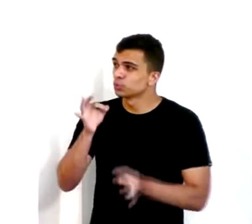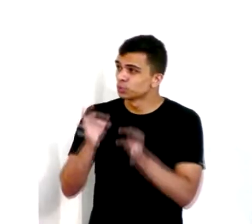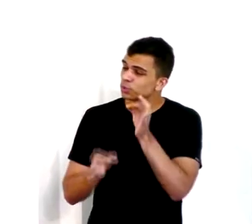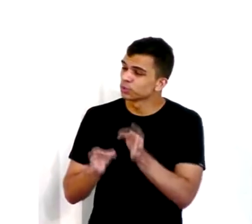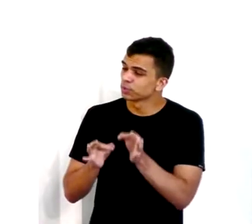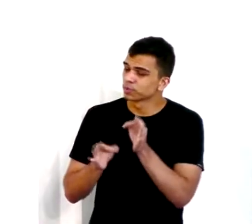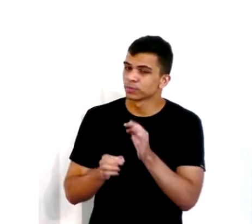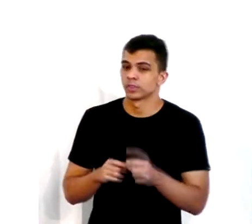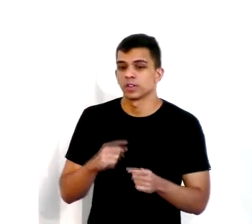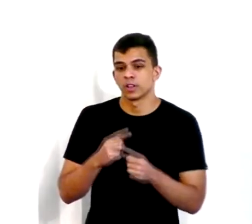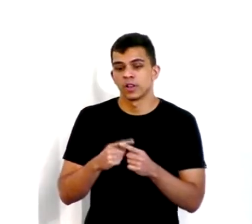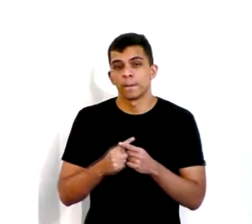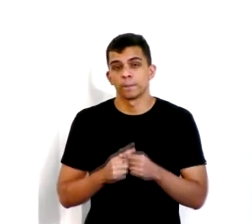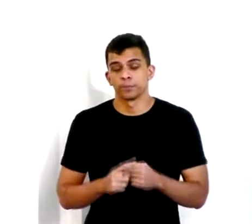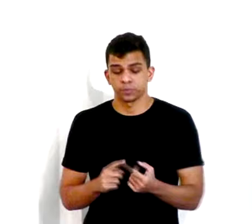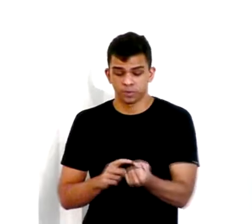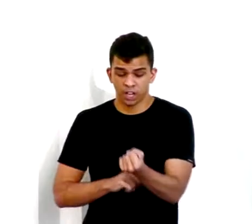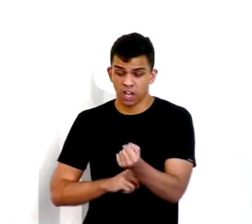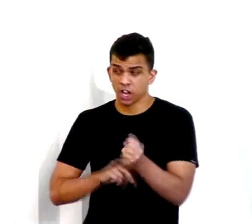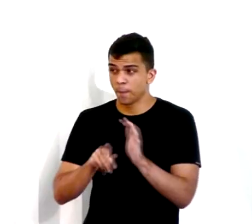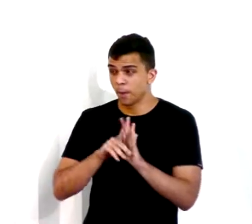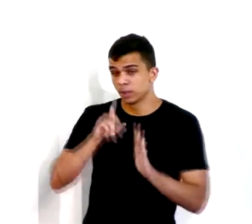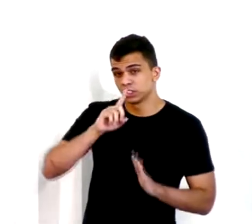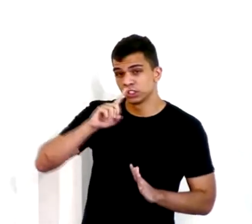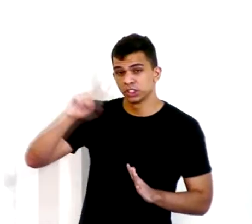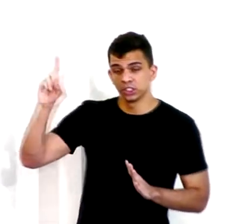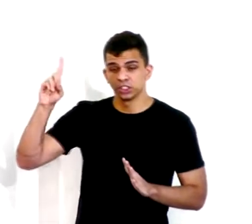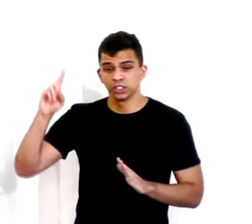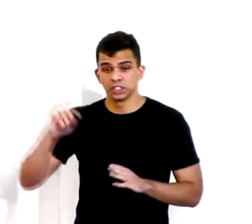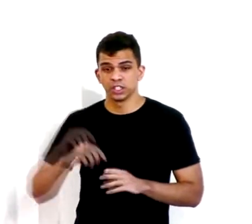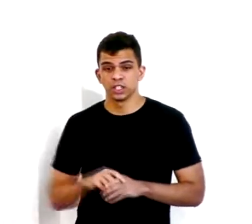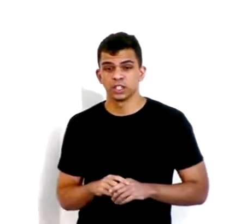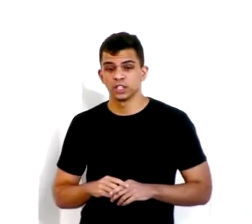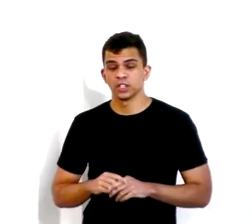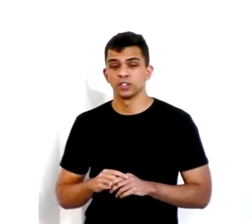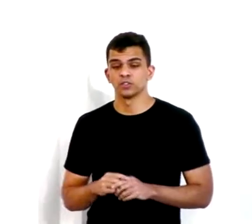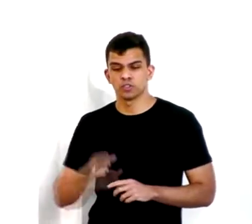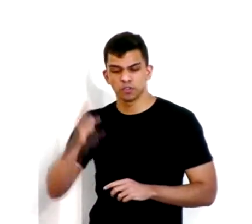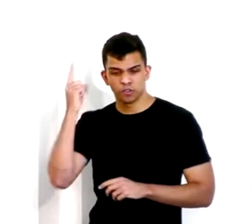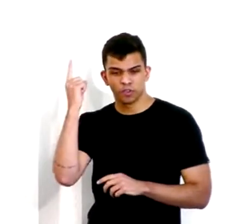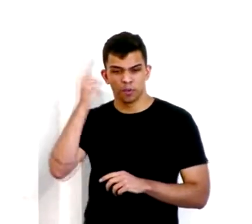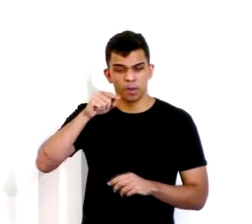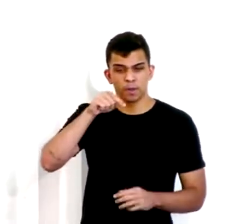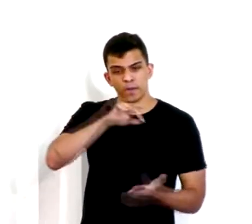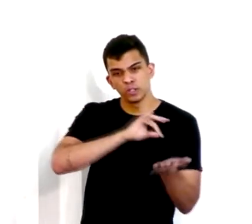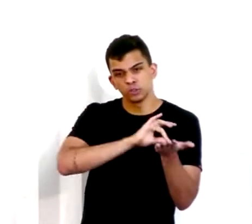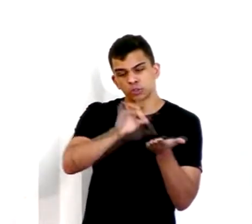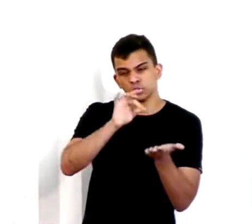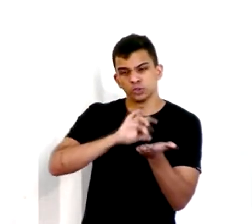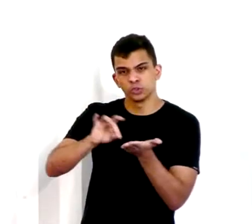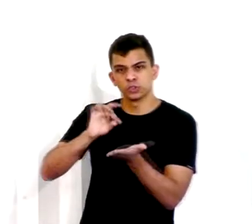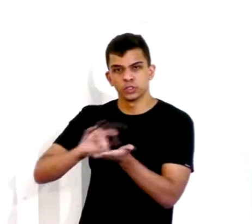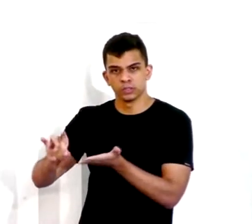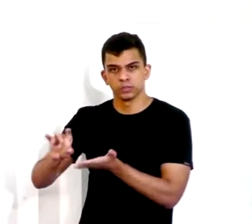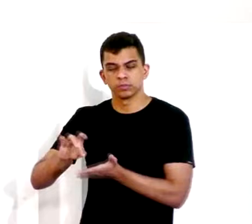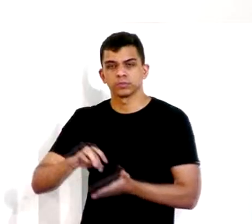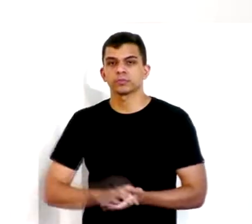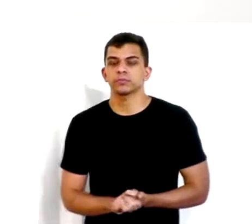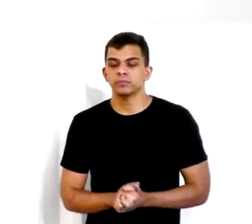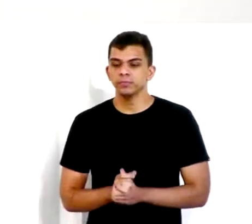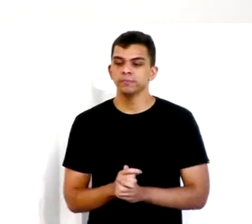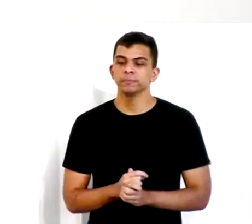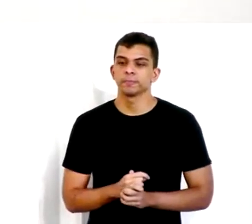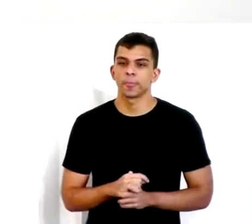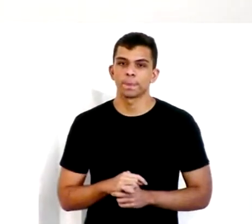levanta contra os filhos da iniquidade, contra as obras do pecado, que muitas vezes os nossos pés